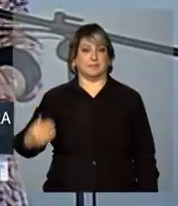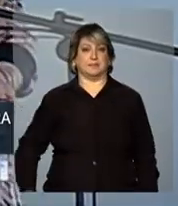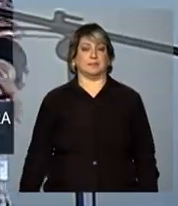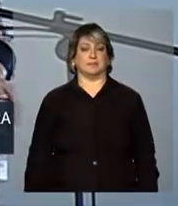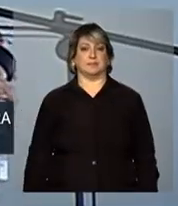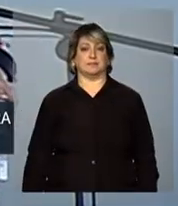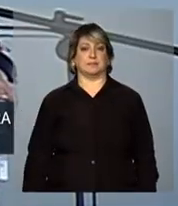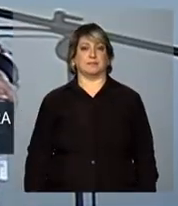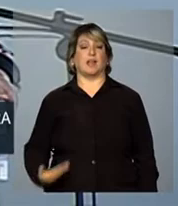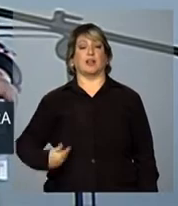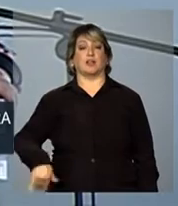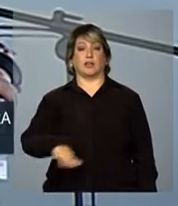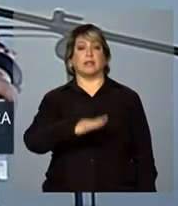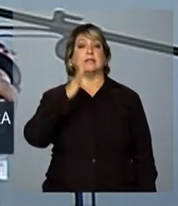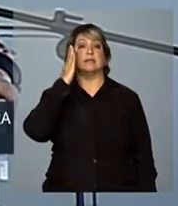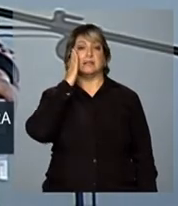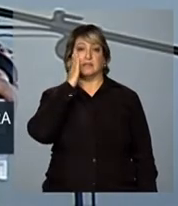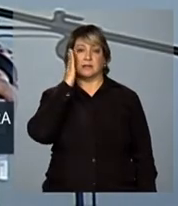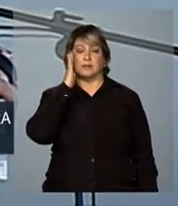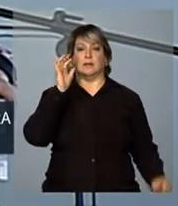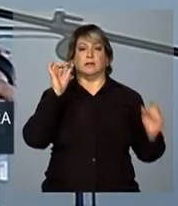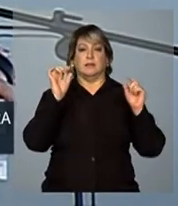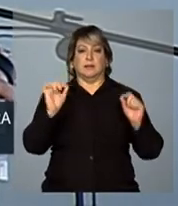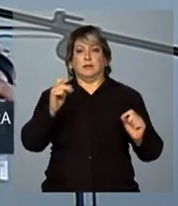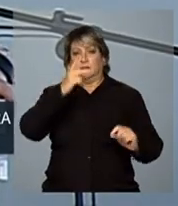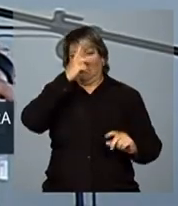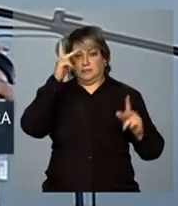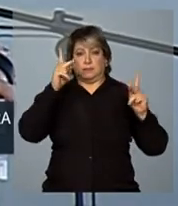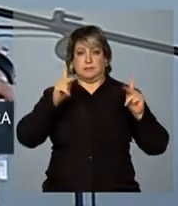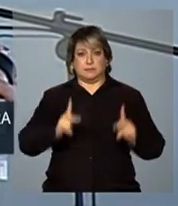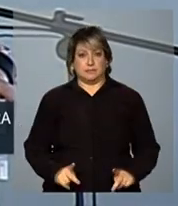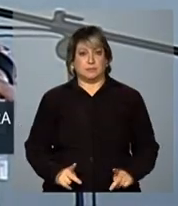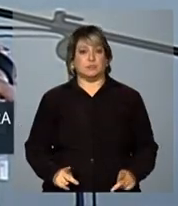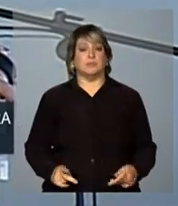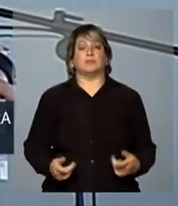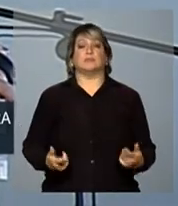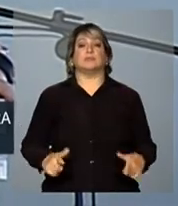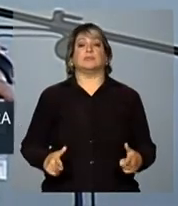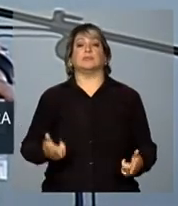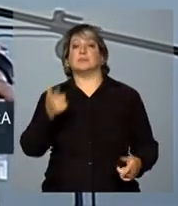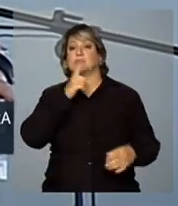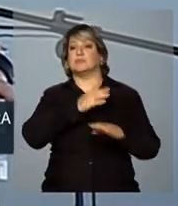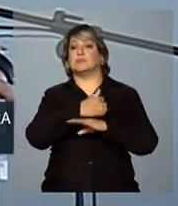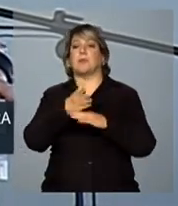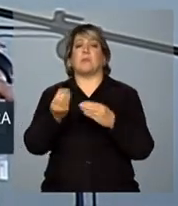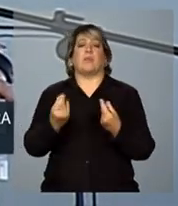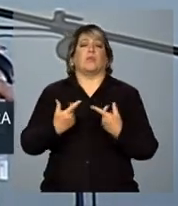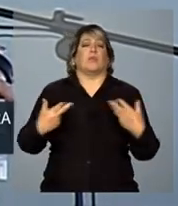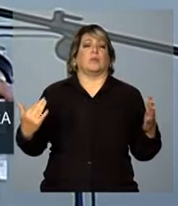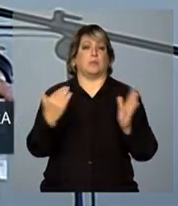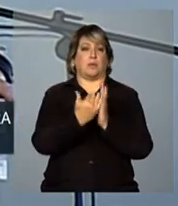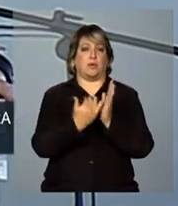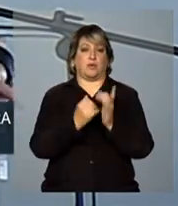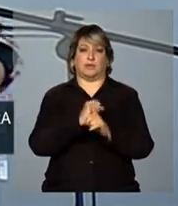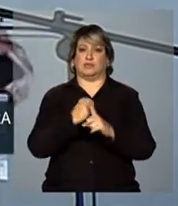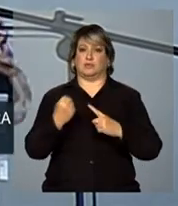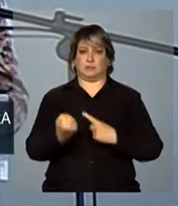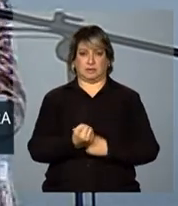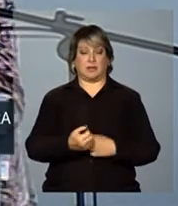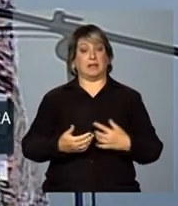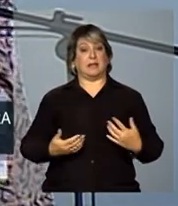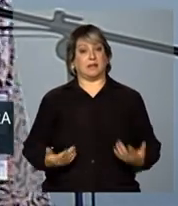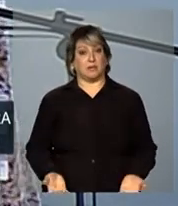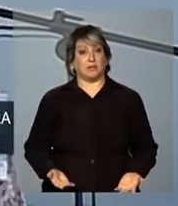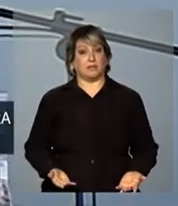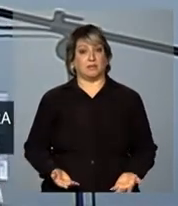nós sabemos que as pessoas não tinham acesso a vários programas sociais.